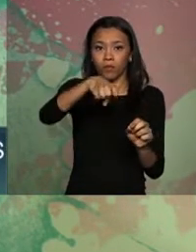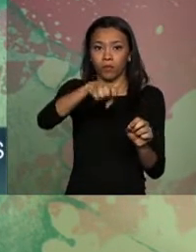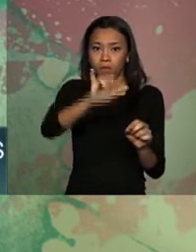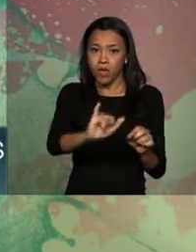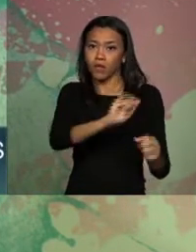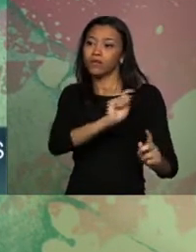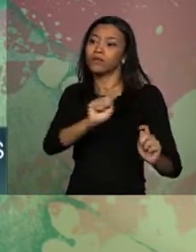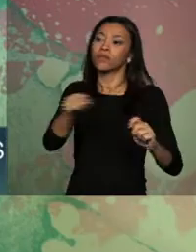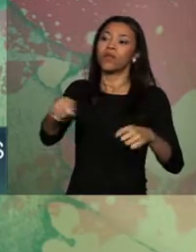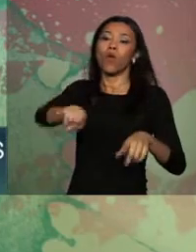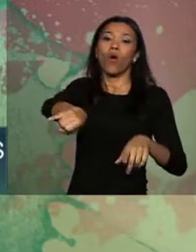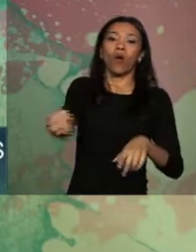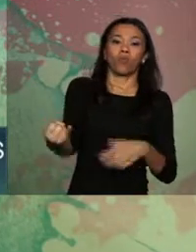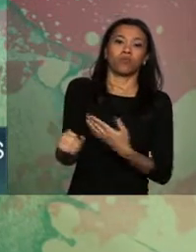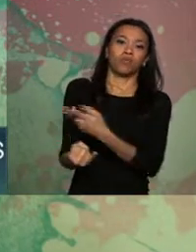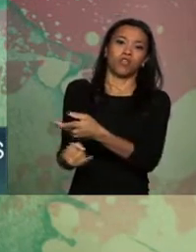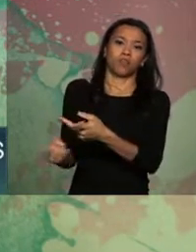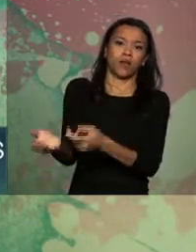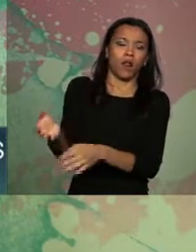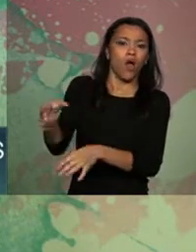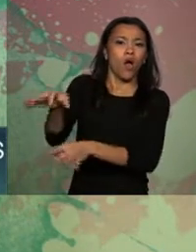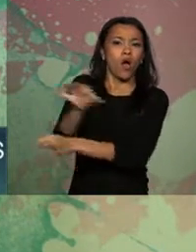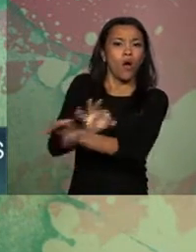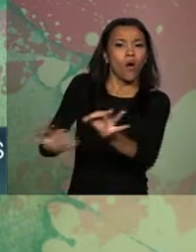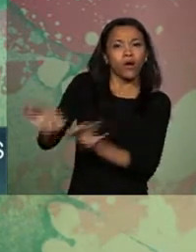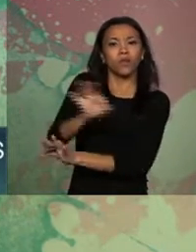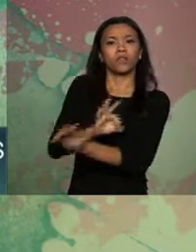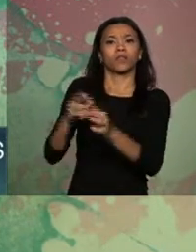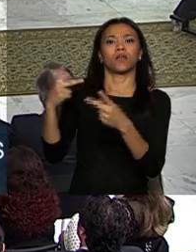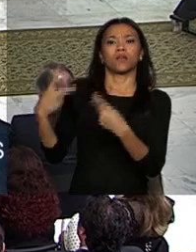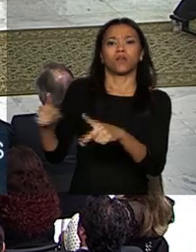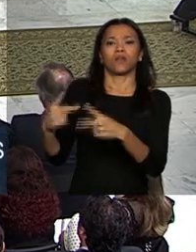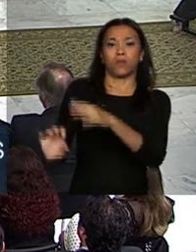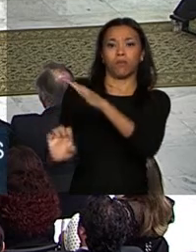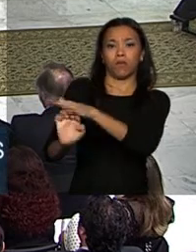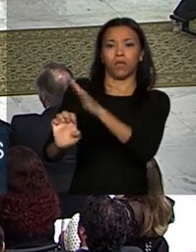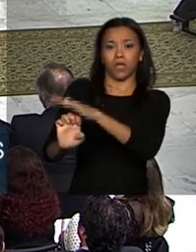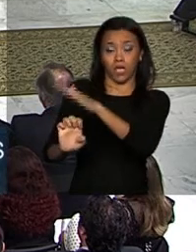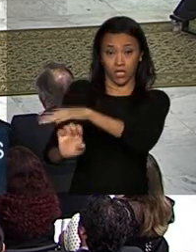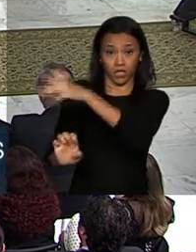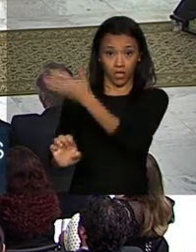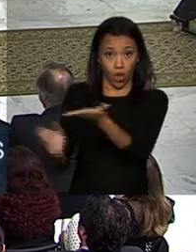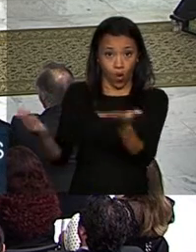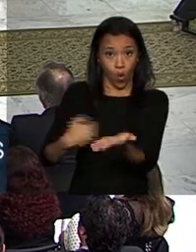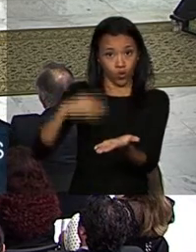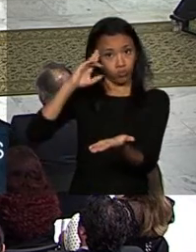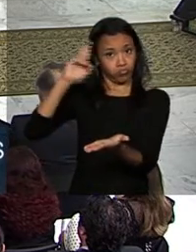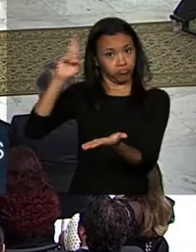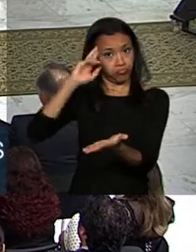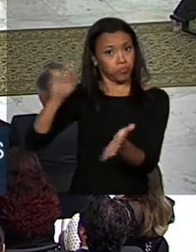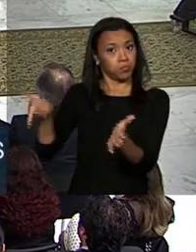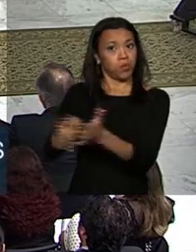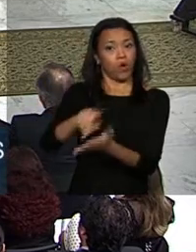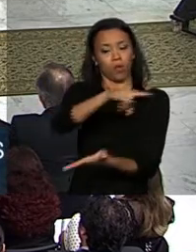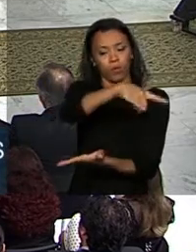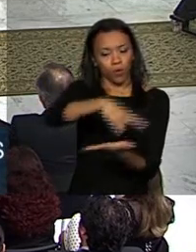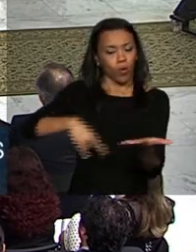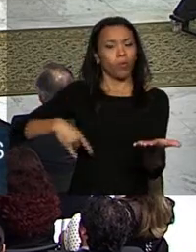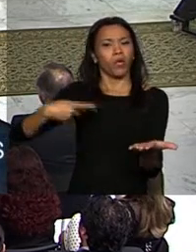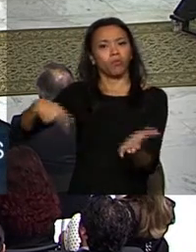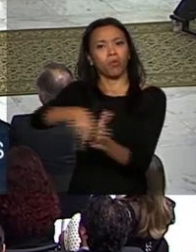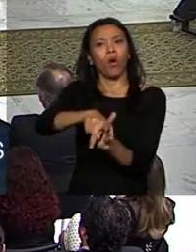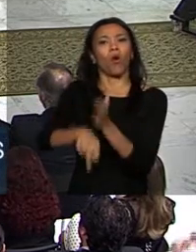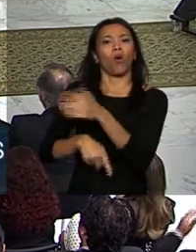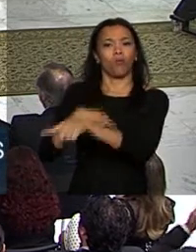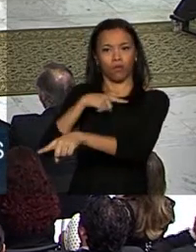seu negócio. E a dona Delci virou uma empresária sustentável. E agora,